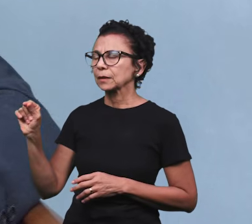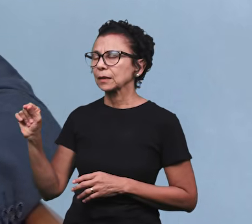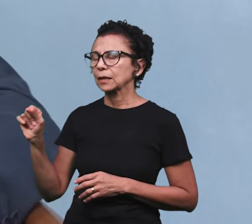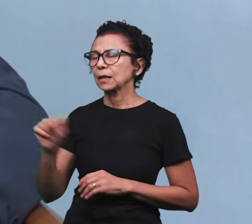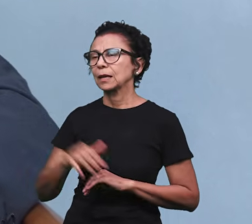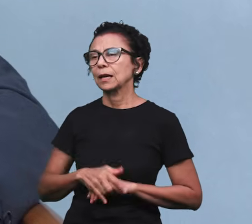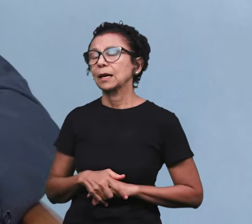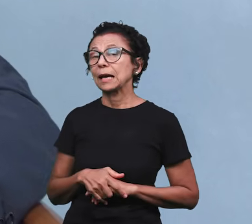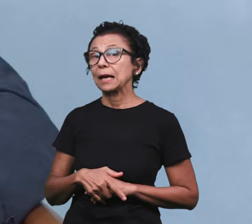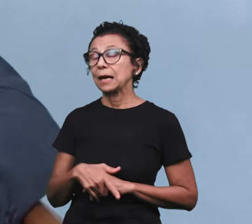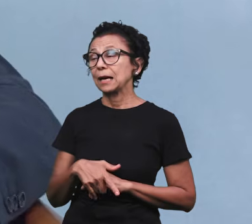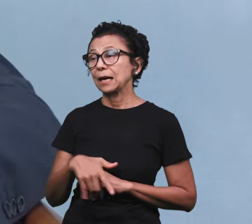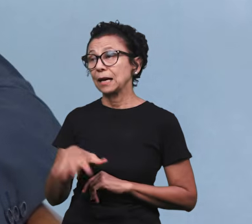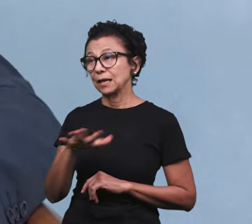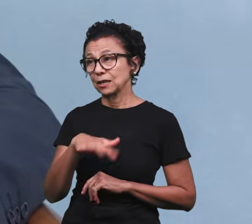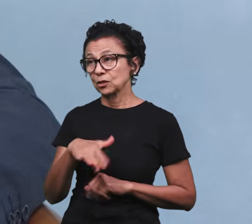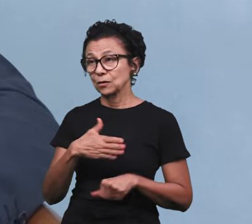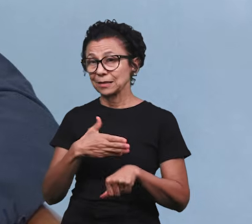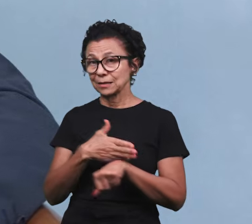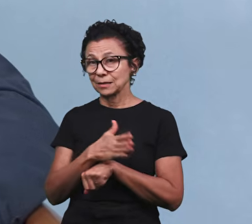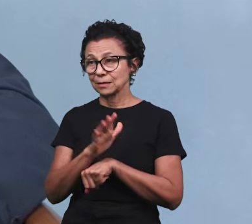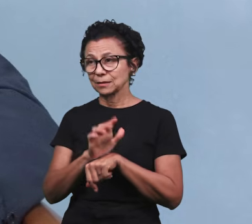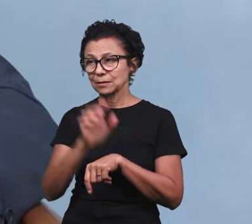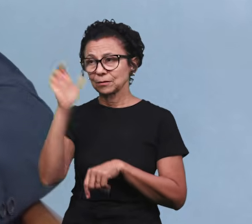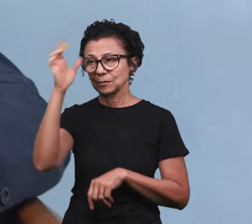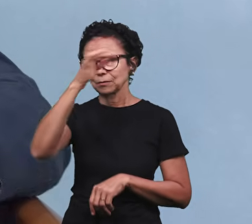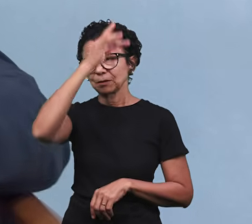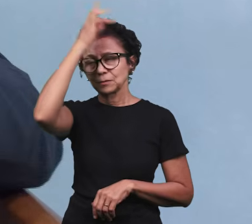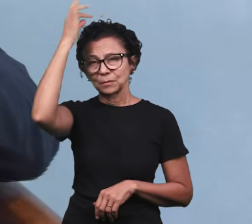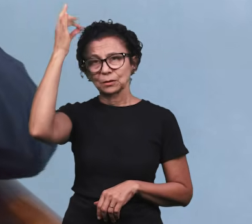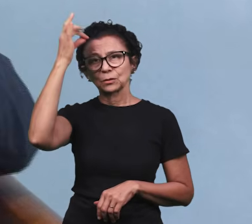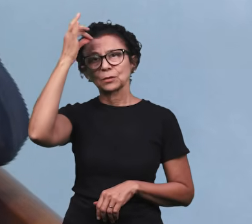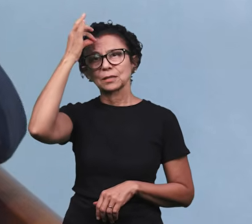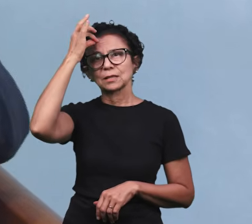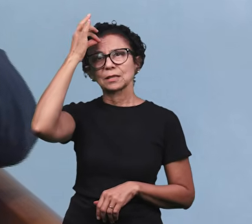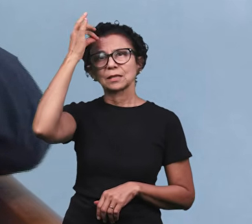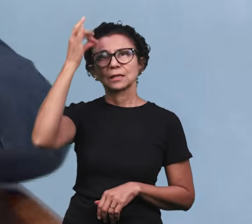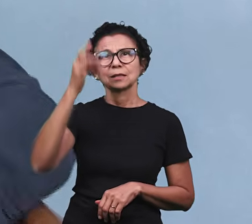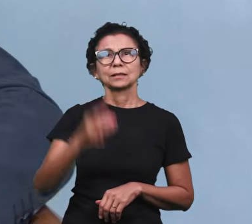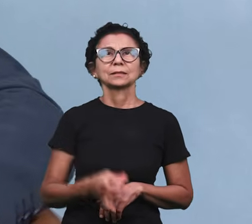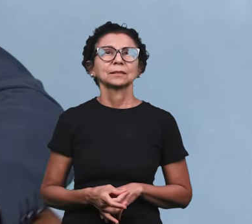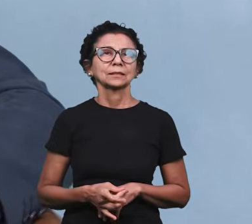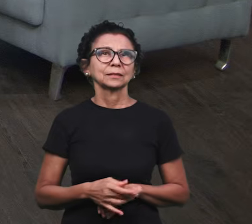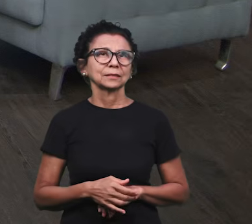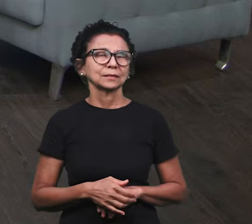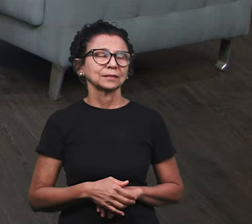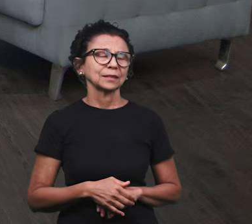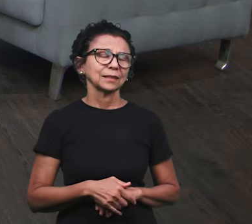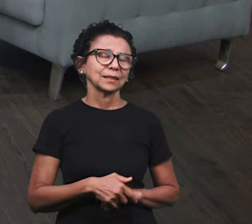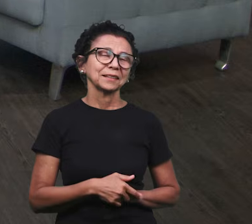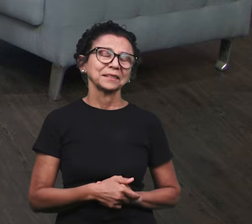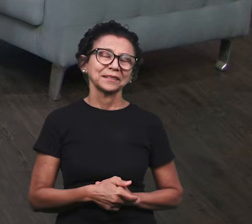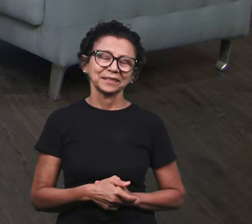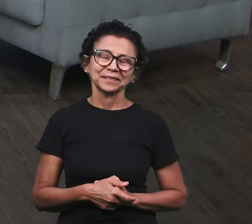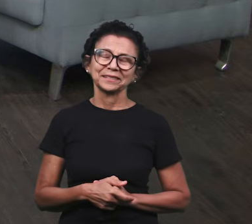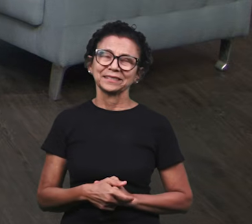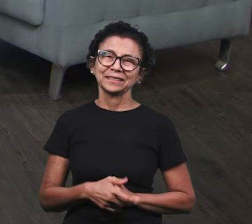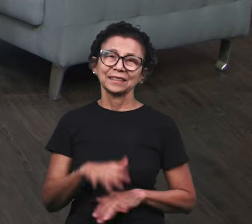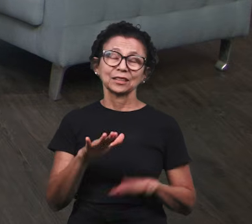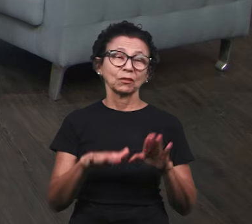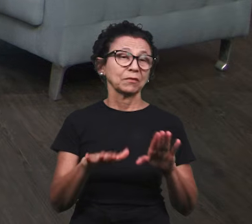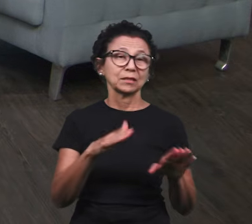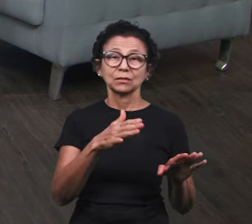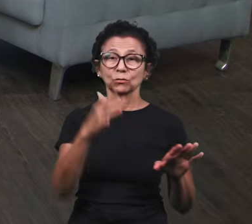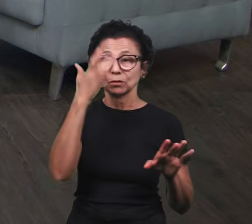Colina de Laranjeiras 1, na Serra, Espírito Santo. Isso. Serra, porque talvez você não sabe. Não, nós estamos falando Na dos Grande irmãos do Vitória Brasil aqui. e no exterior. Isso. Tem que